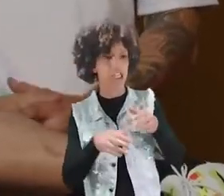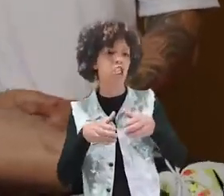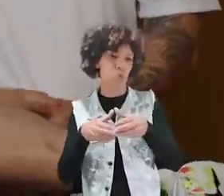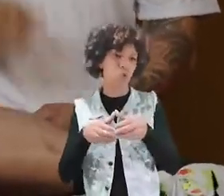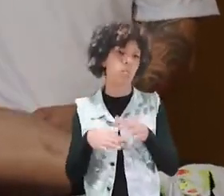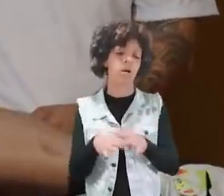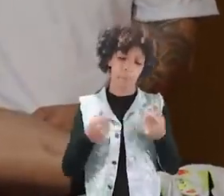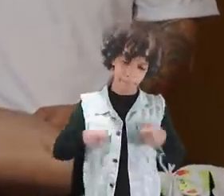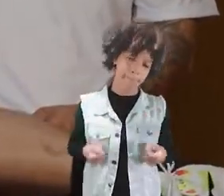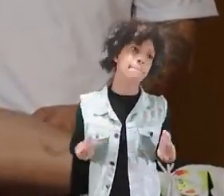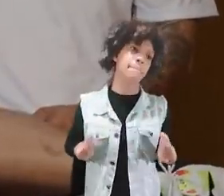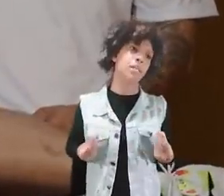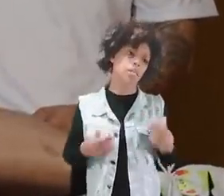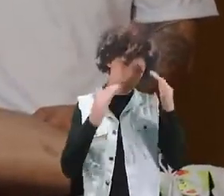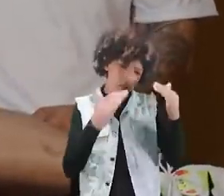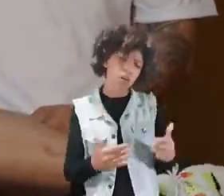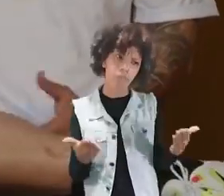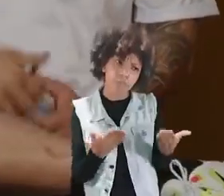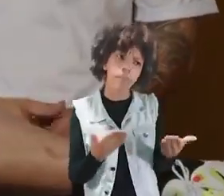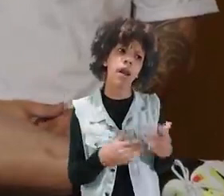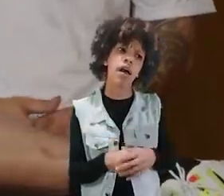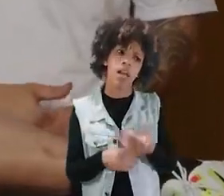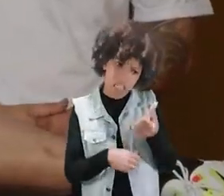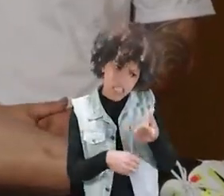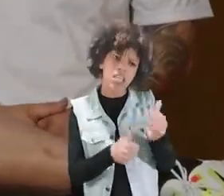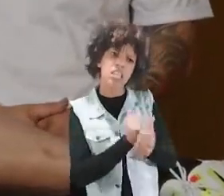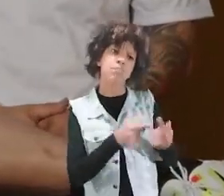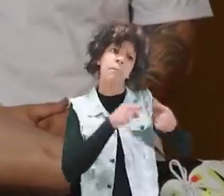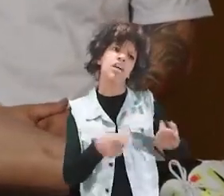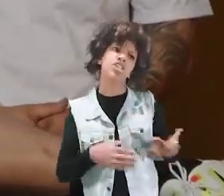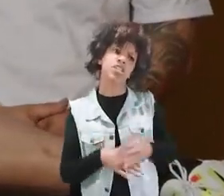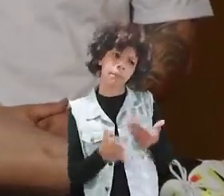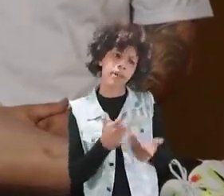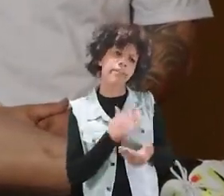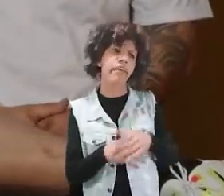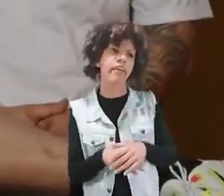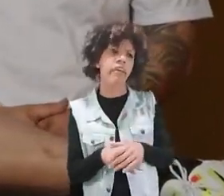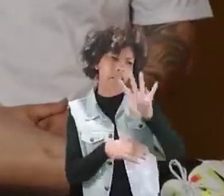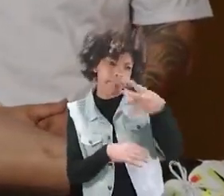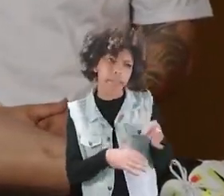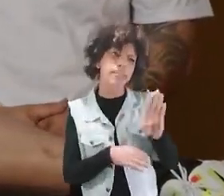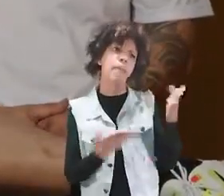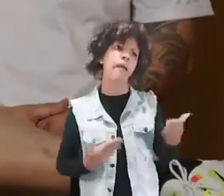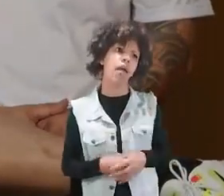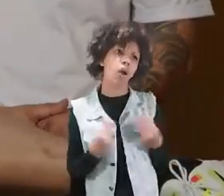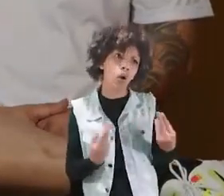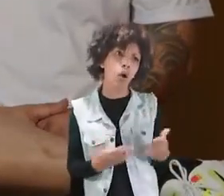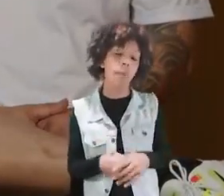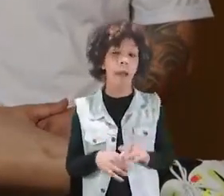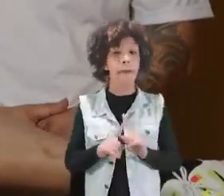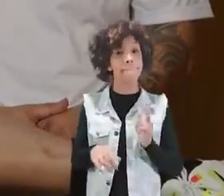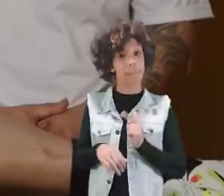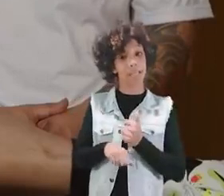aí tá a gente fala que viste a camisa que é isso uma vergonha e perder seis jogos seguido que não sei o quê tá na série B ba ba ba ba ba o jogador